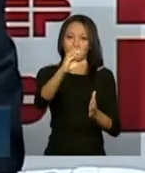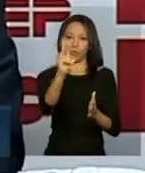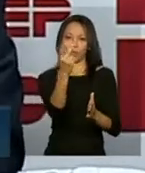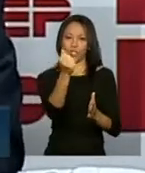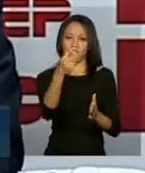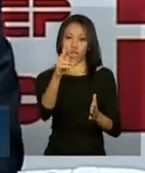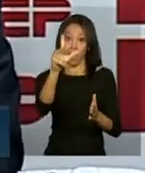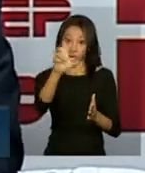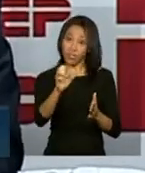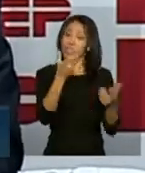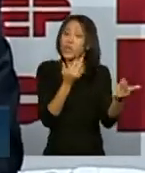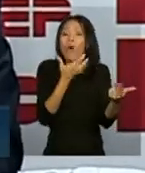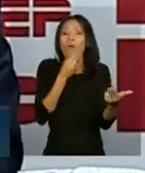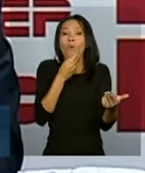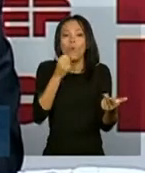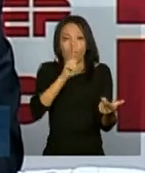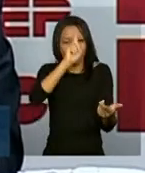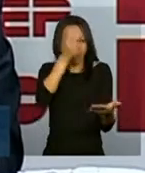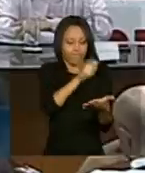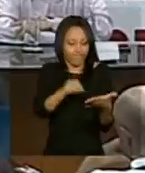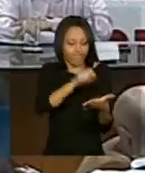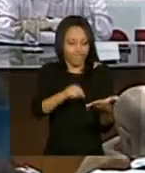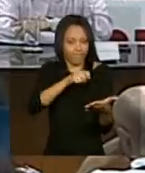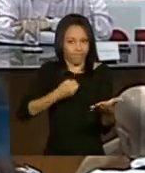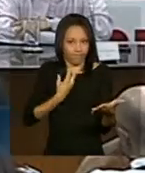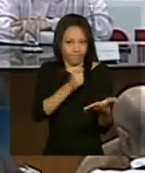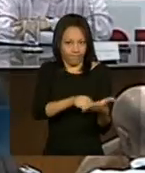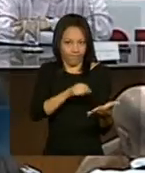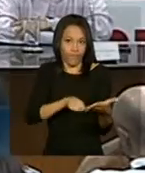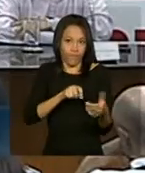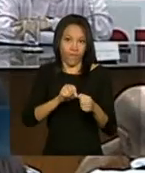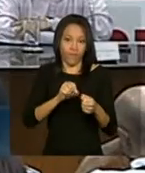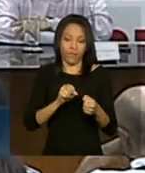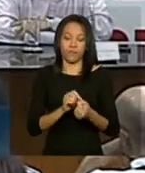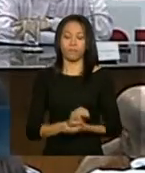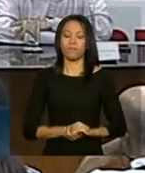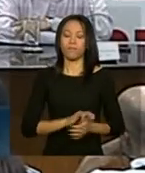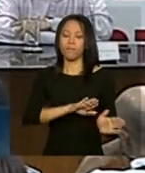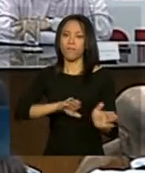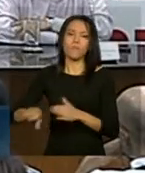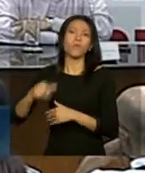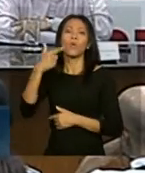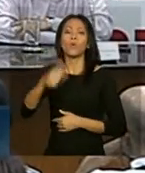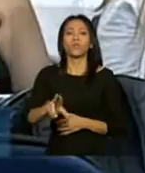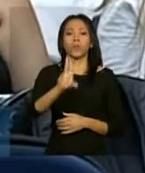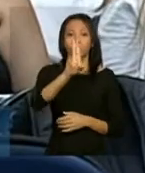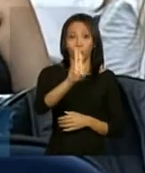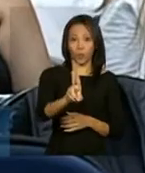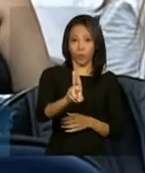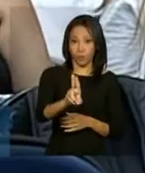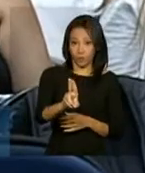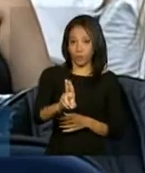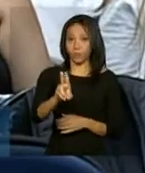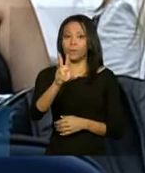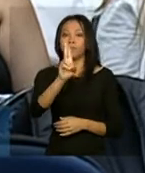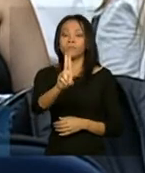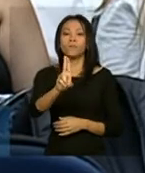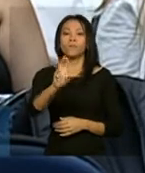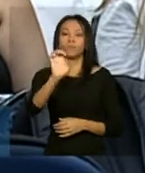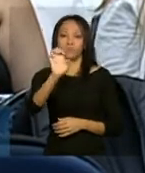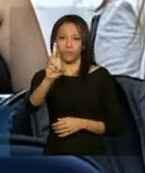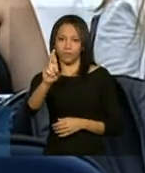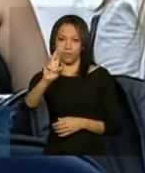autor colocou. Ministro, só para não perder a oportunidade, checando o vestibular da UERJ, que é a Universidade do Estado do Rio de